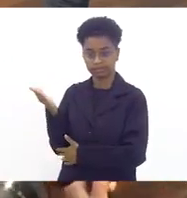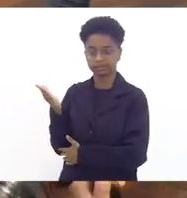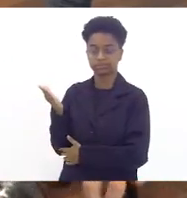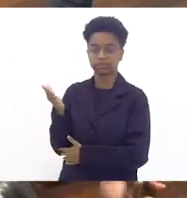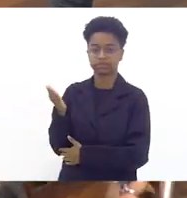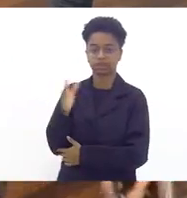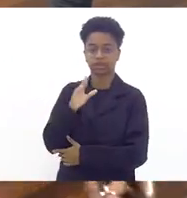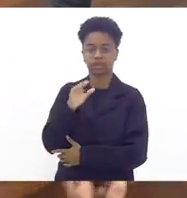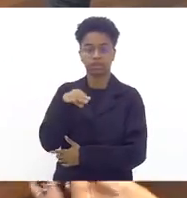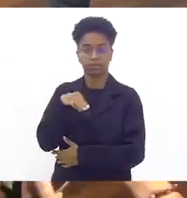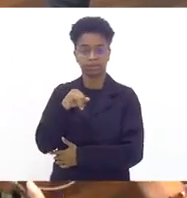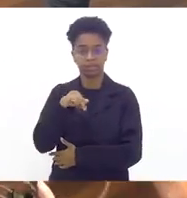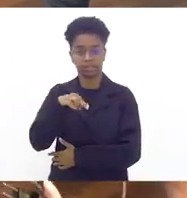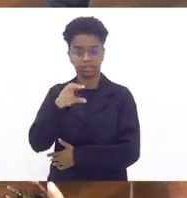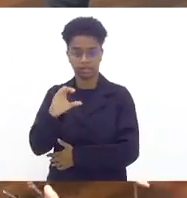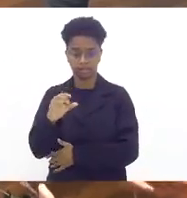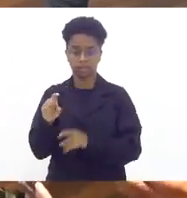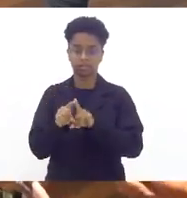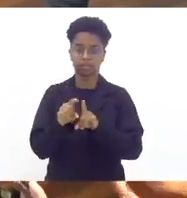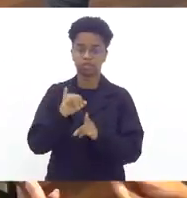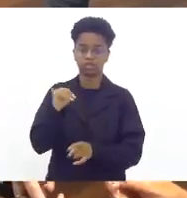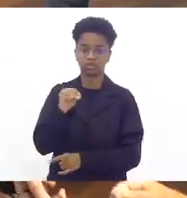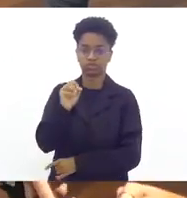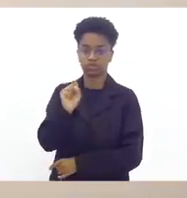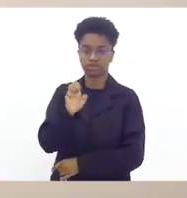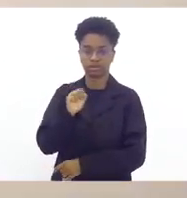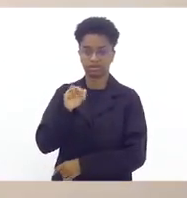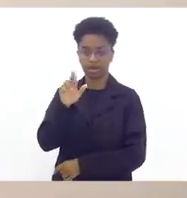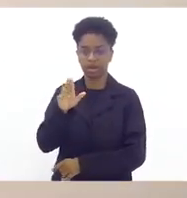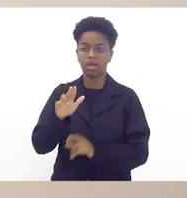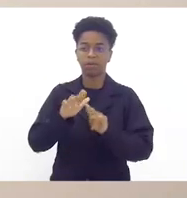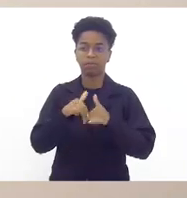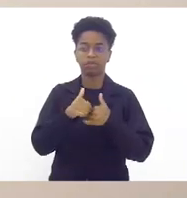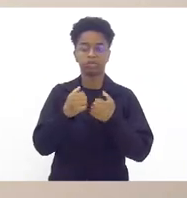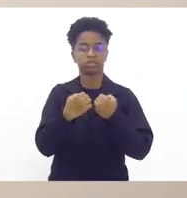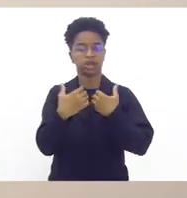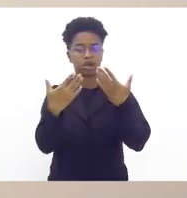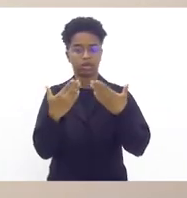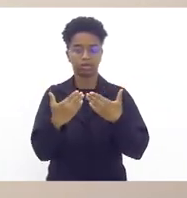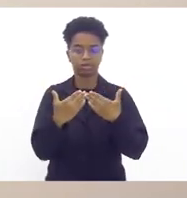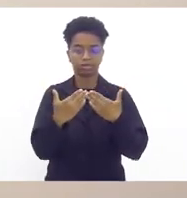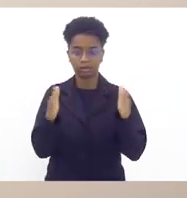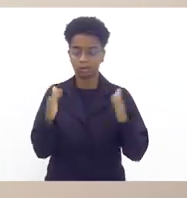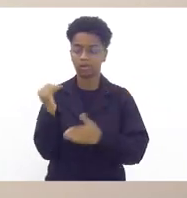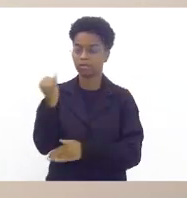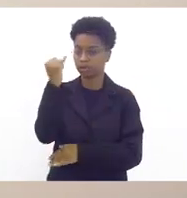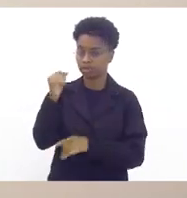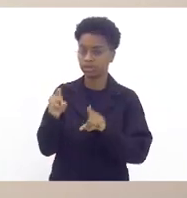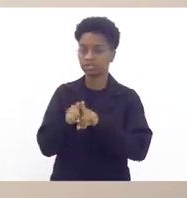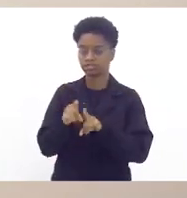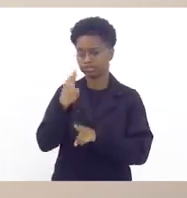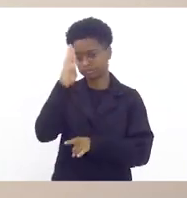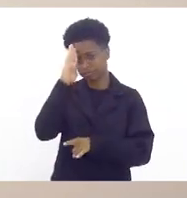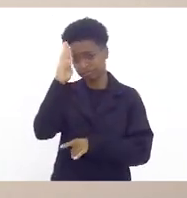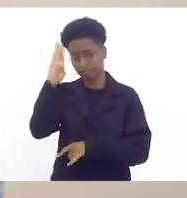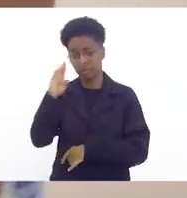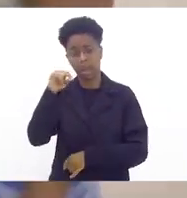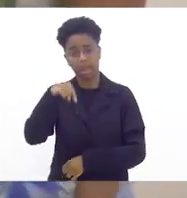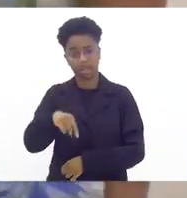Carlos Mink e José Mar por essa audiência pública tão importante e fundamental num estado como o estado do Rio de Janeiro.